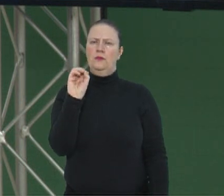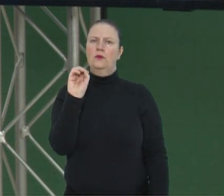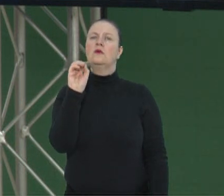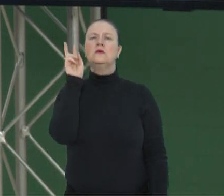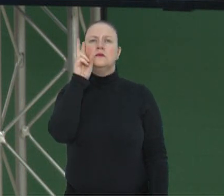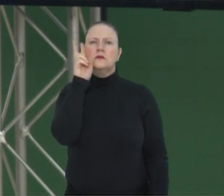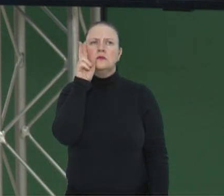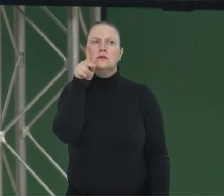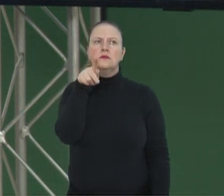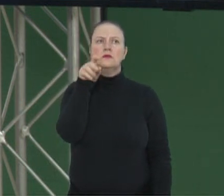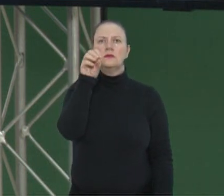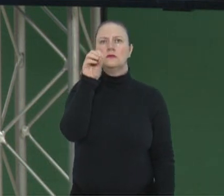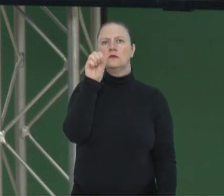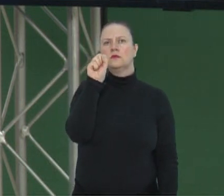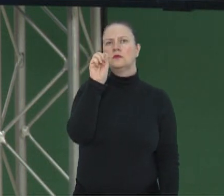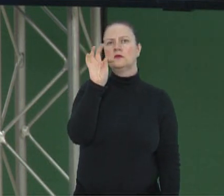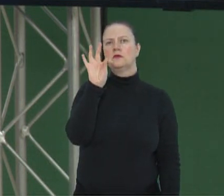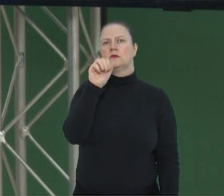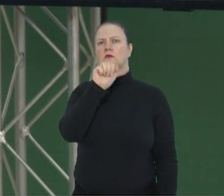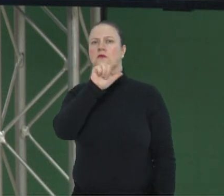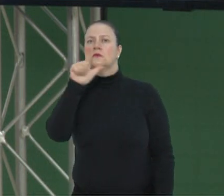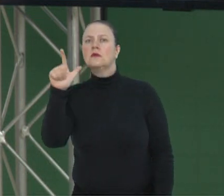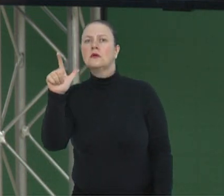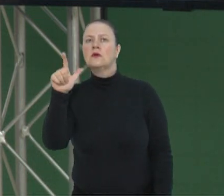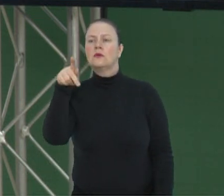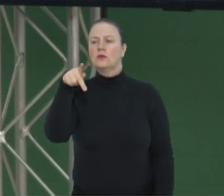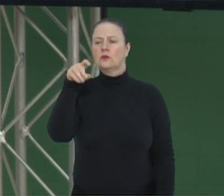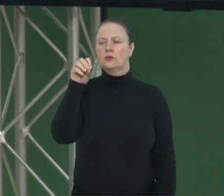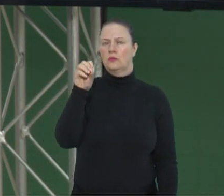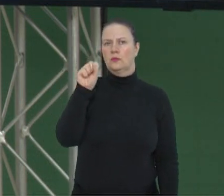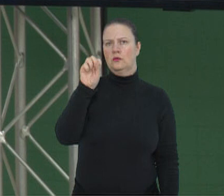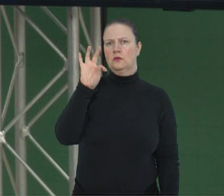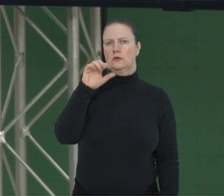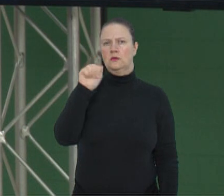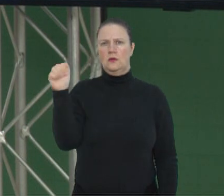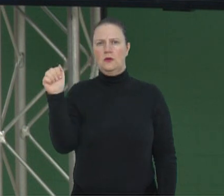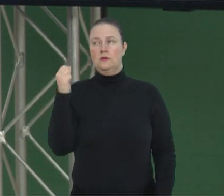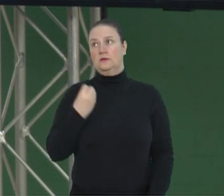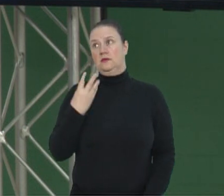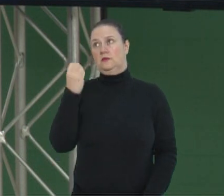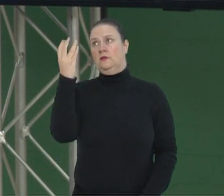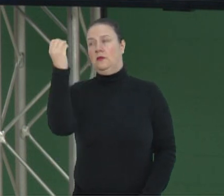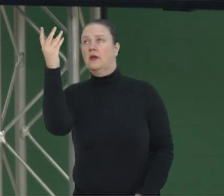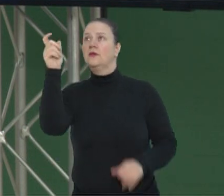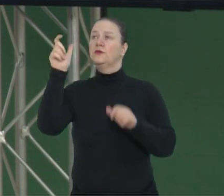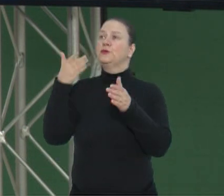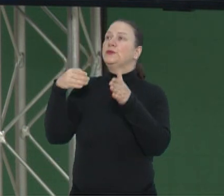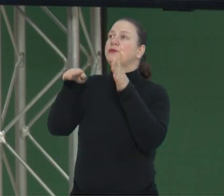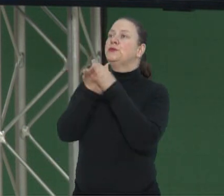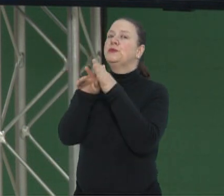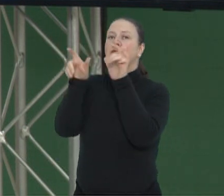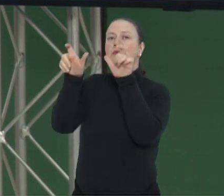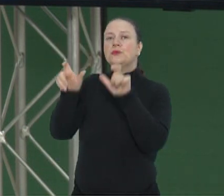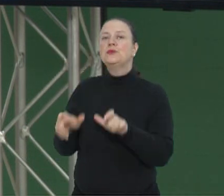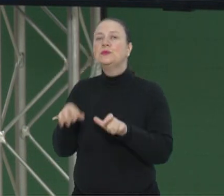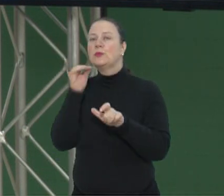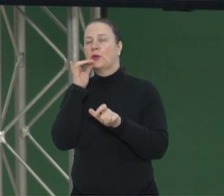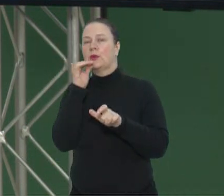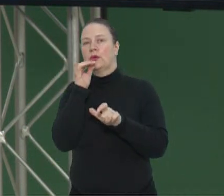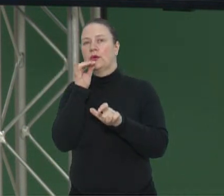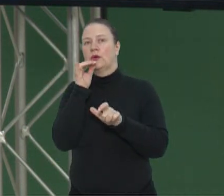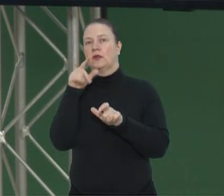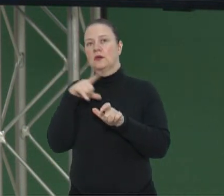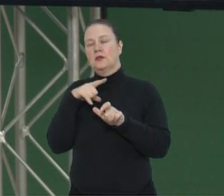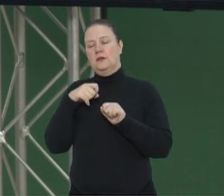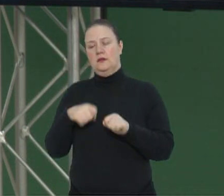recorda quando a gente fala do postal, quando você viaja, ou você vai a algum lugar, por exemplo, né, tem aquela imagem